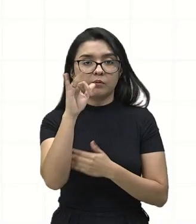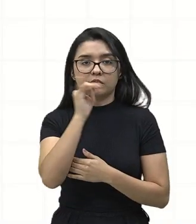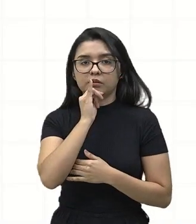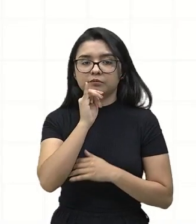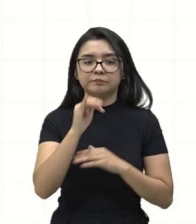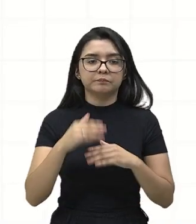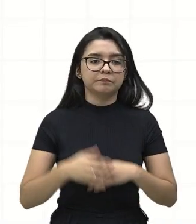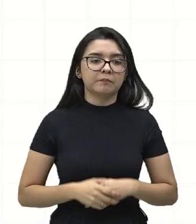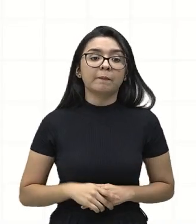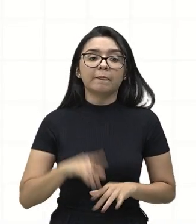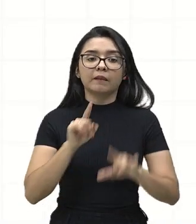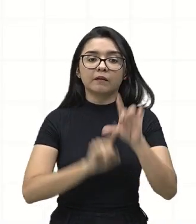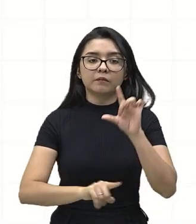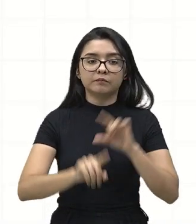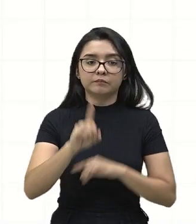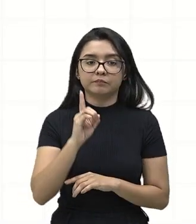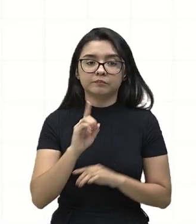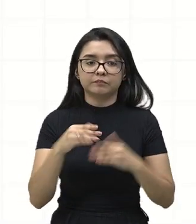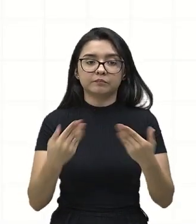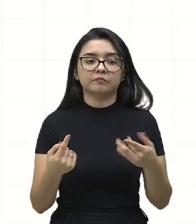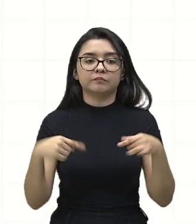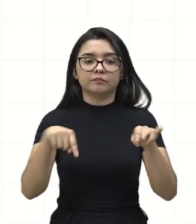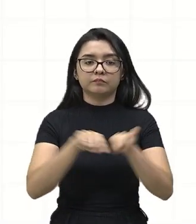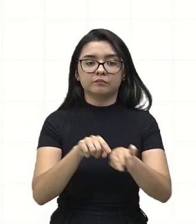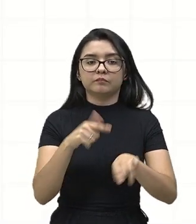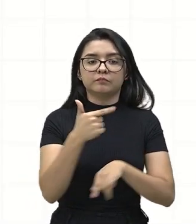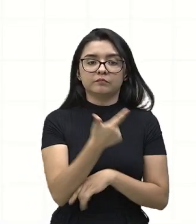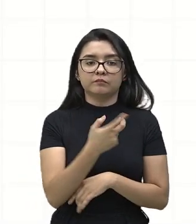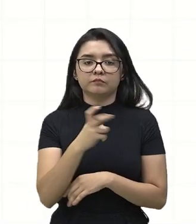exemplos. Nós temos aqui no item D,